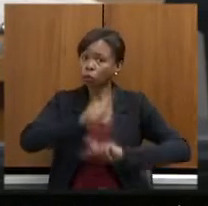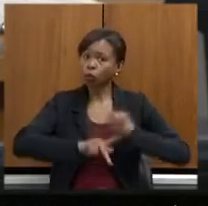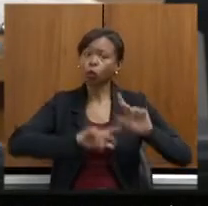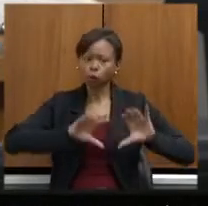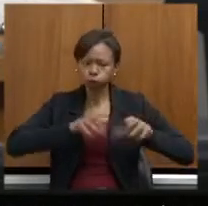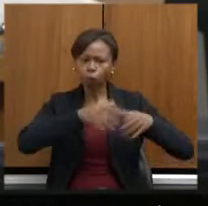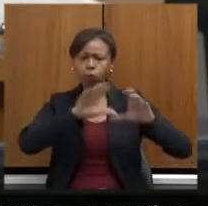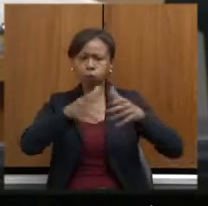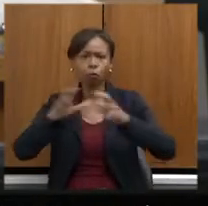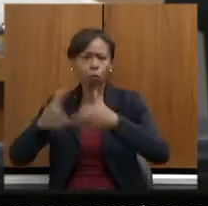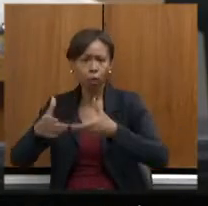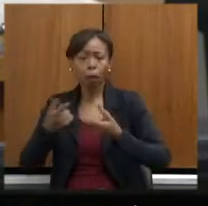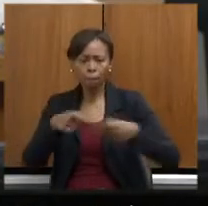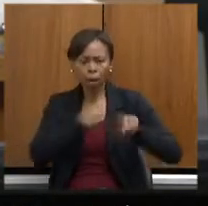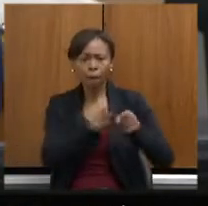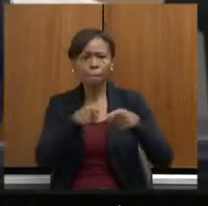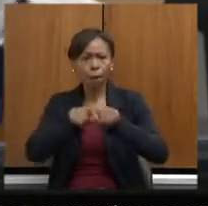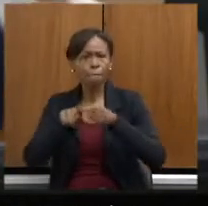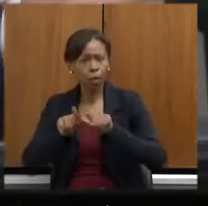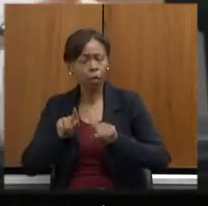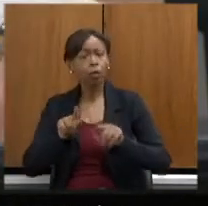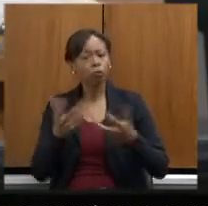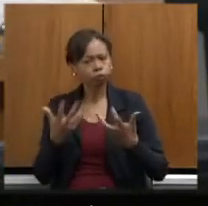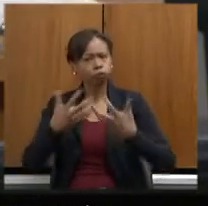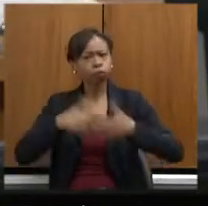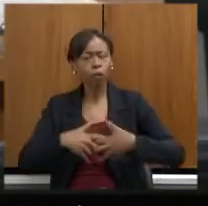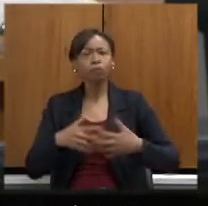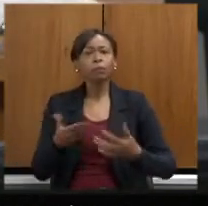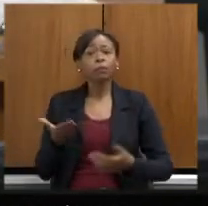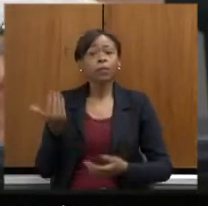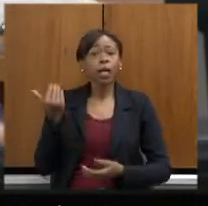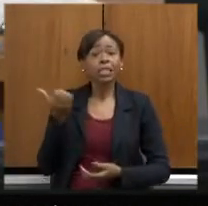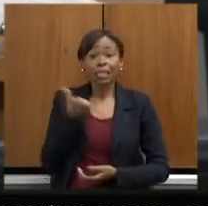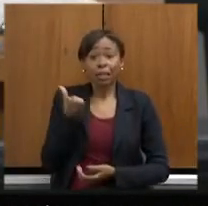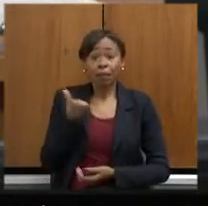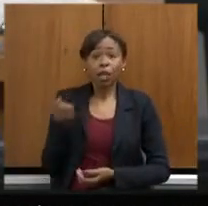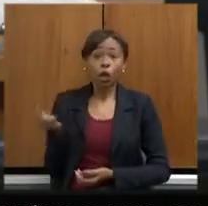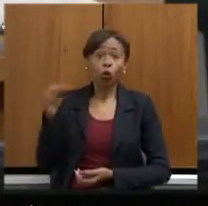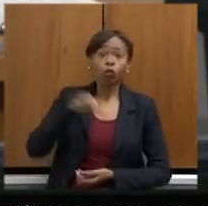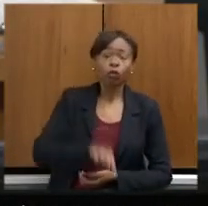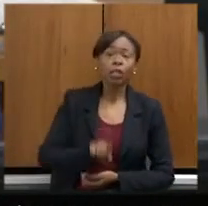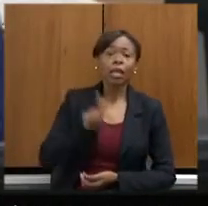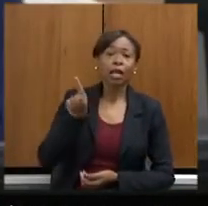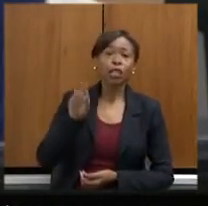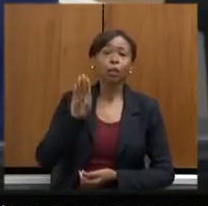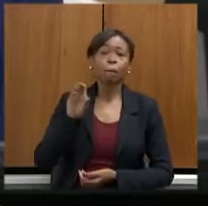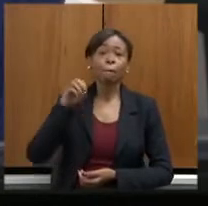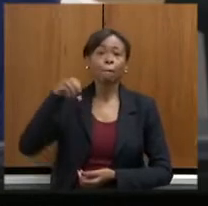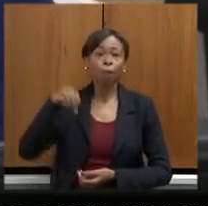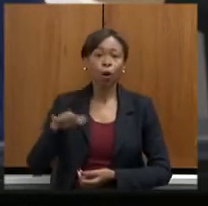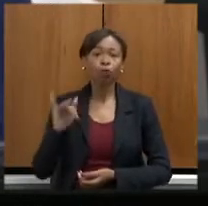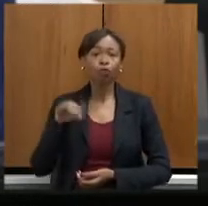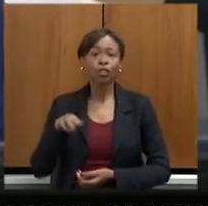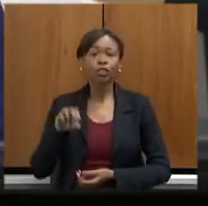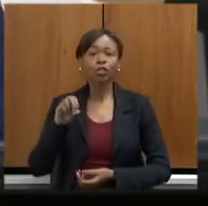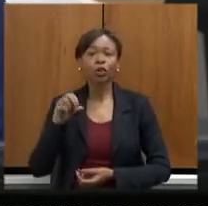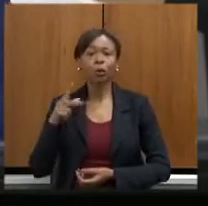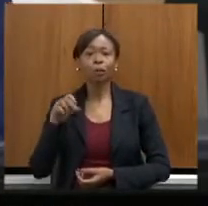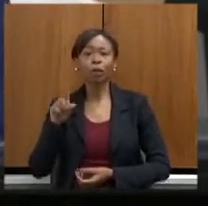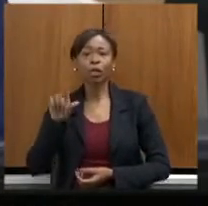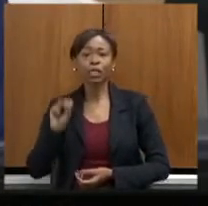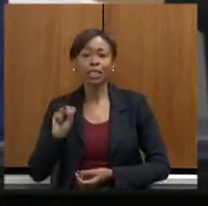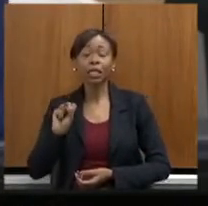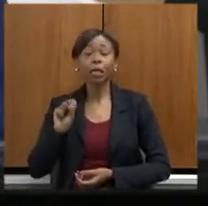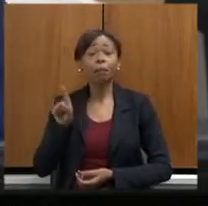estão funcionando para isso então quando eu vim de Bonfinópolis sexta-feira entregamos a 30 títulos Pode parecer assim a 30 tipos e